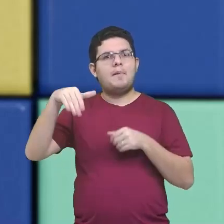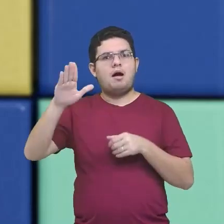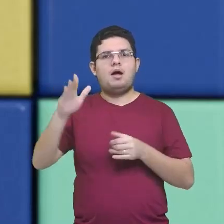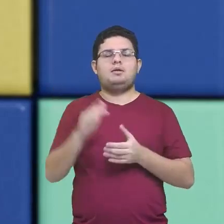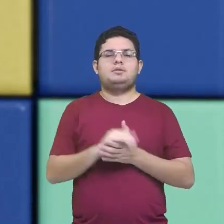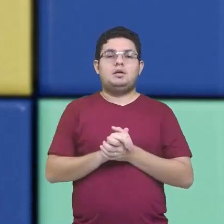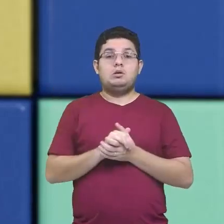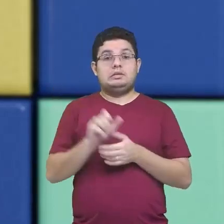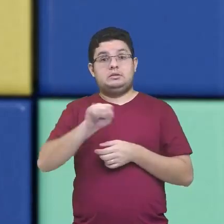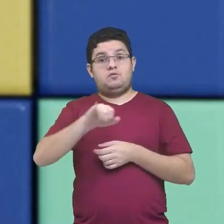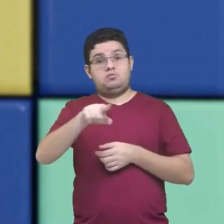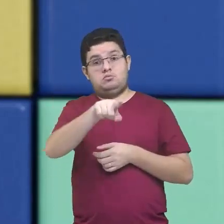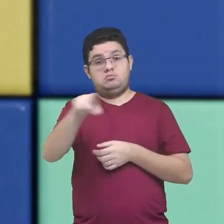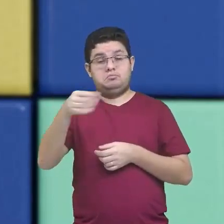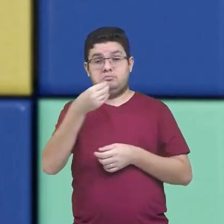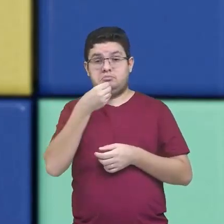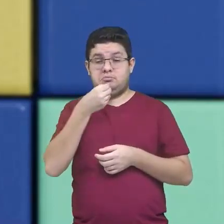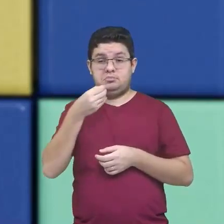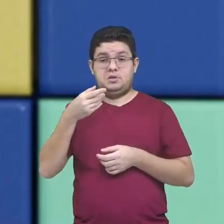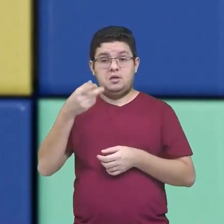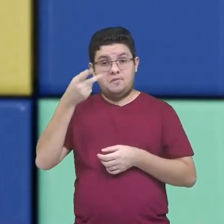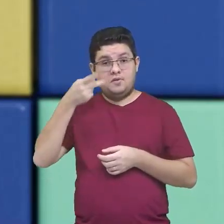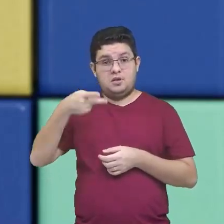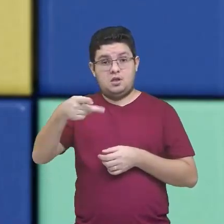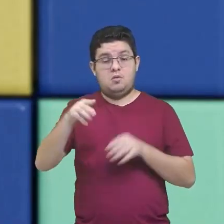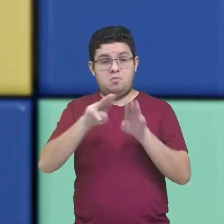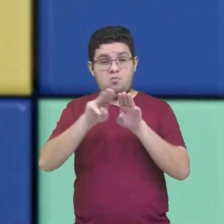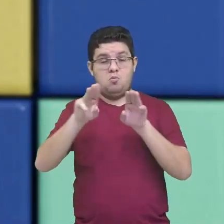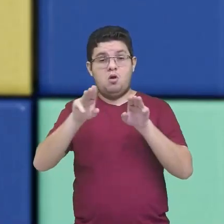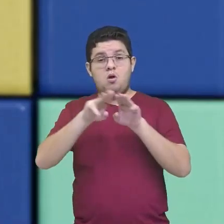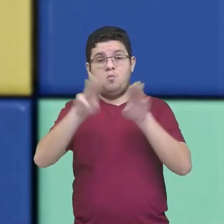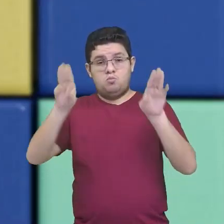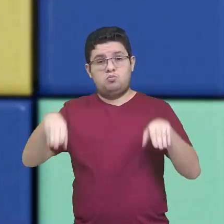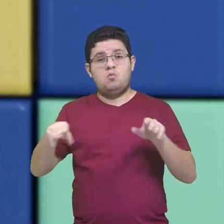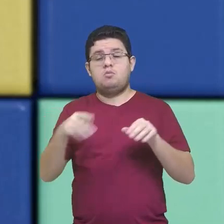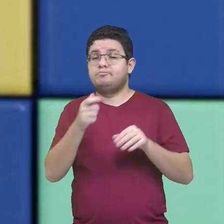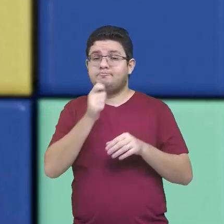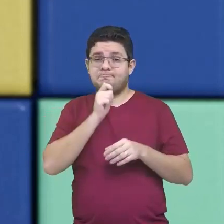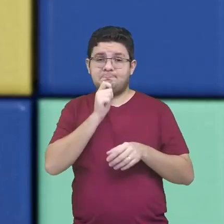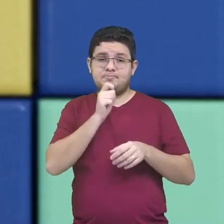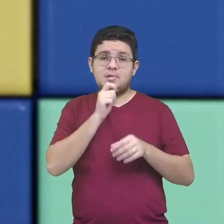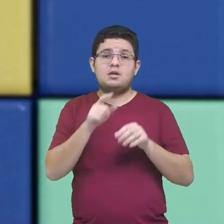ao museu, né? Eu fui e eu gostei bastante. A experiência ela é muito